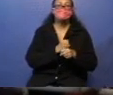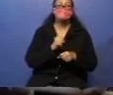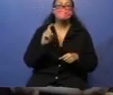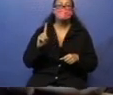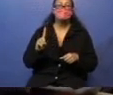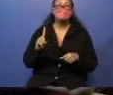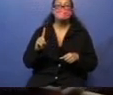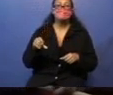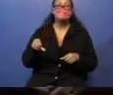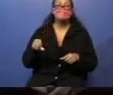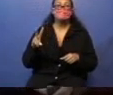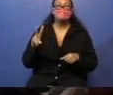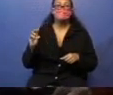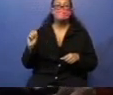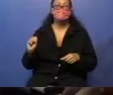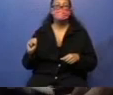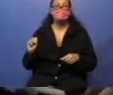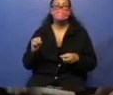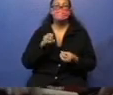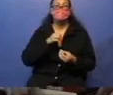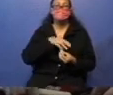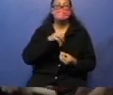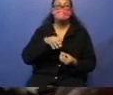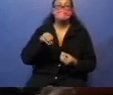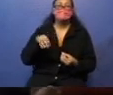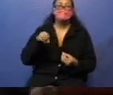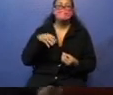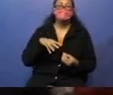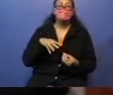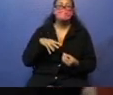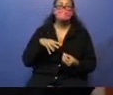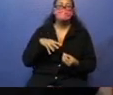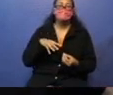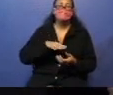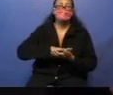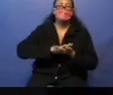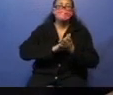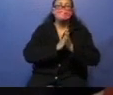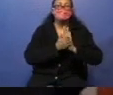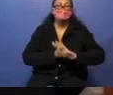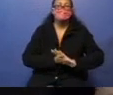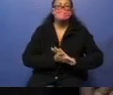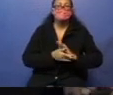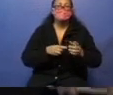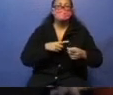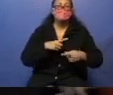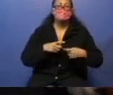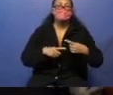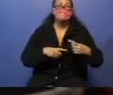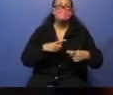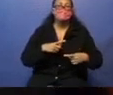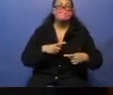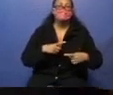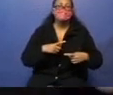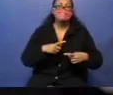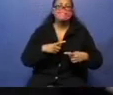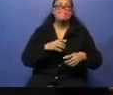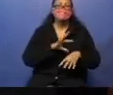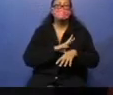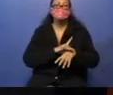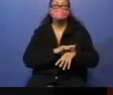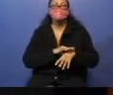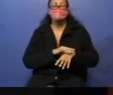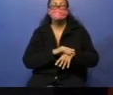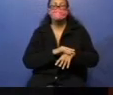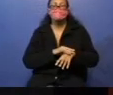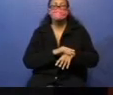1928 que um fungo podia destruir bactérias que causavam diversas doenças. Então, esse